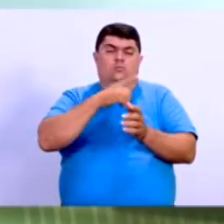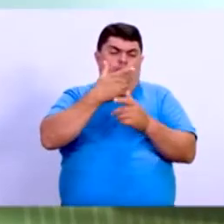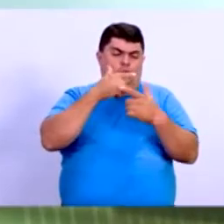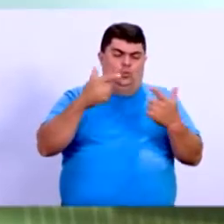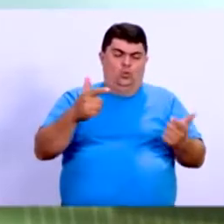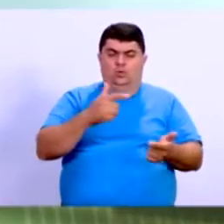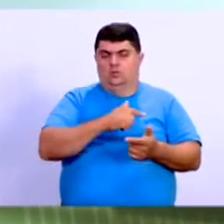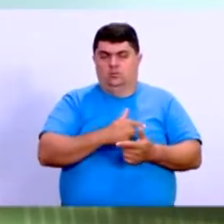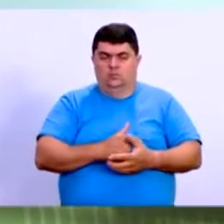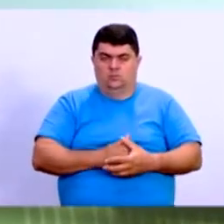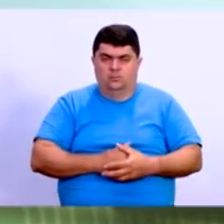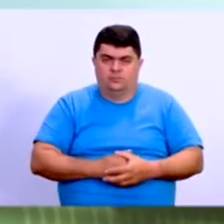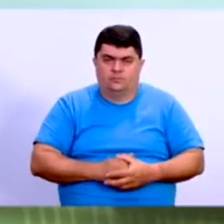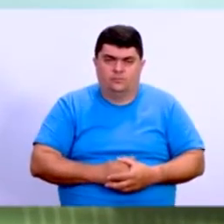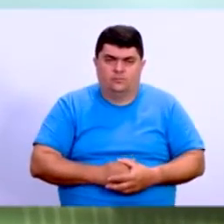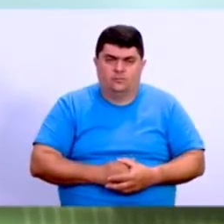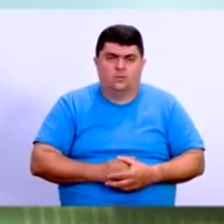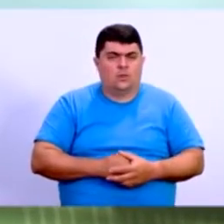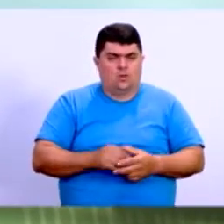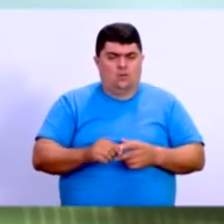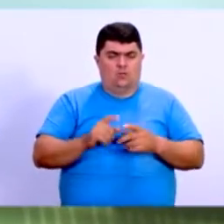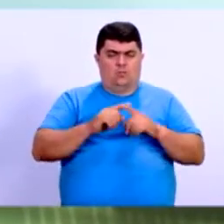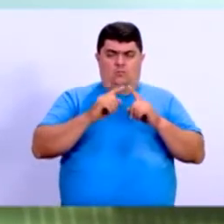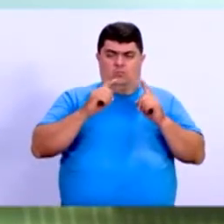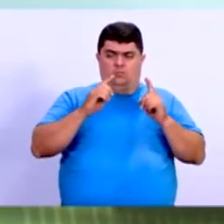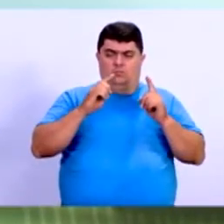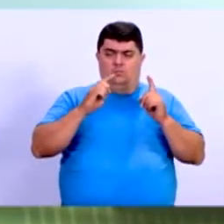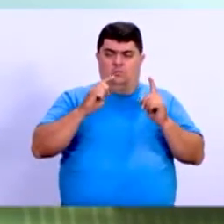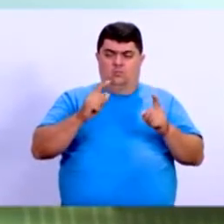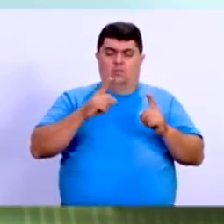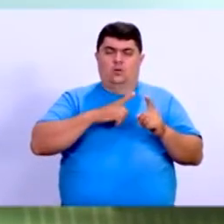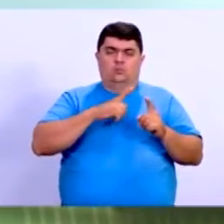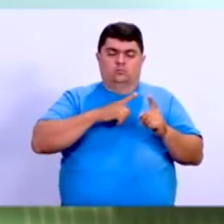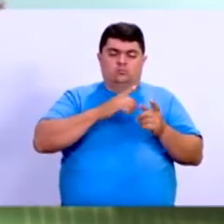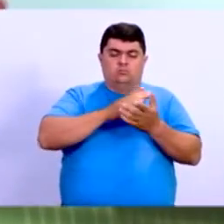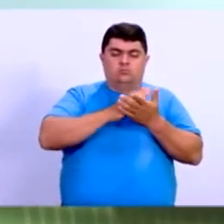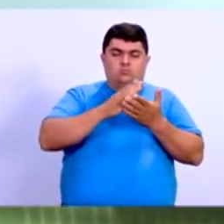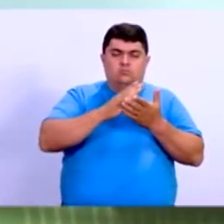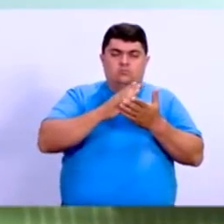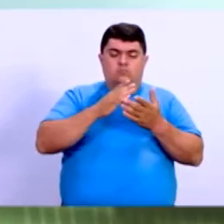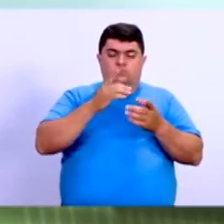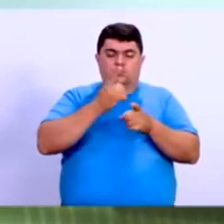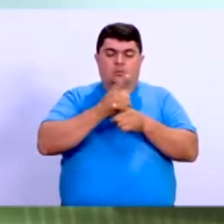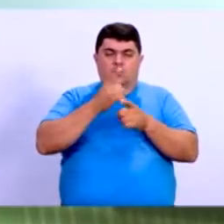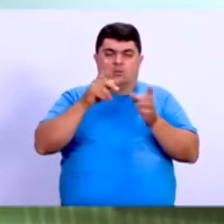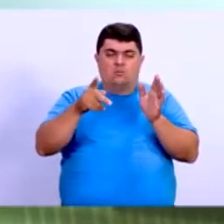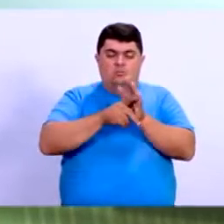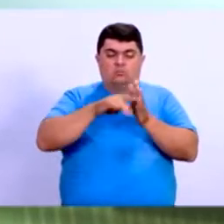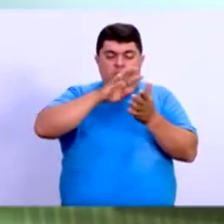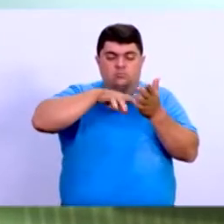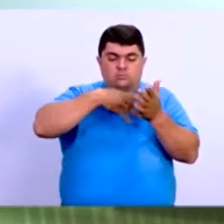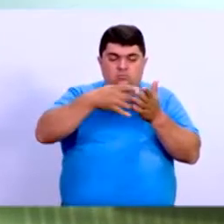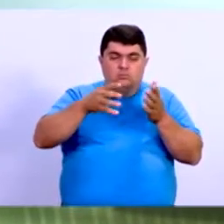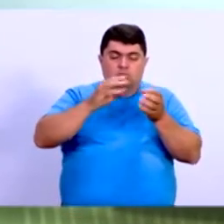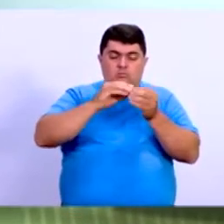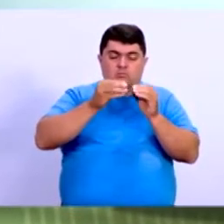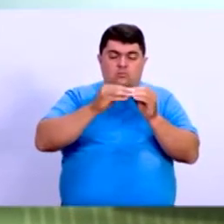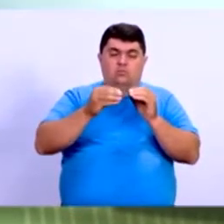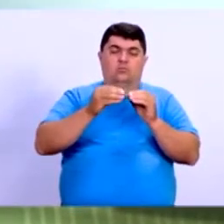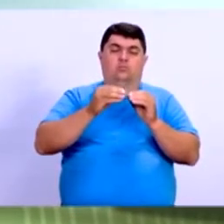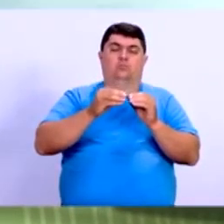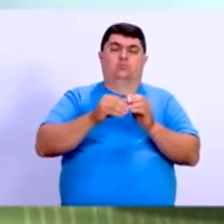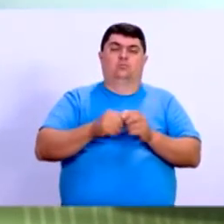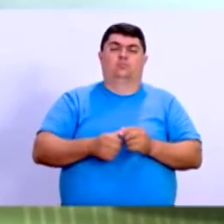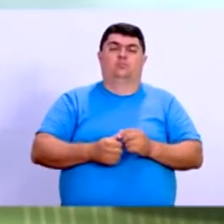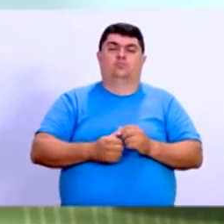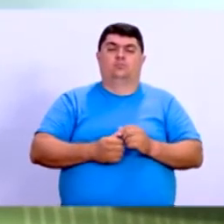todas elas, mas elas vão começar a se identificar como tabelas do meu banco de dados, certo?